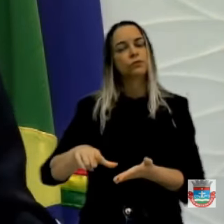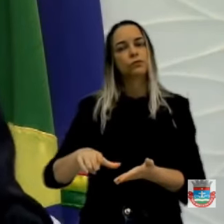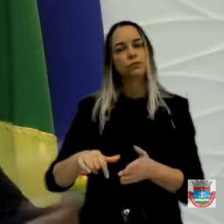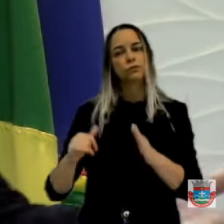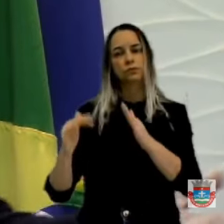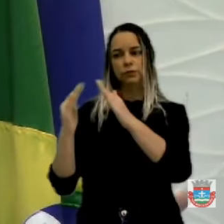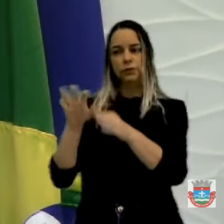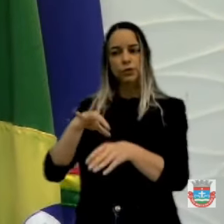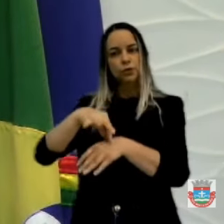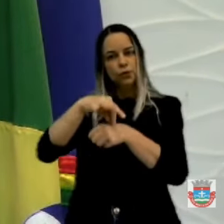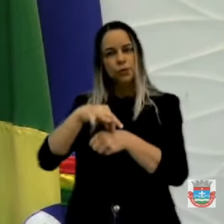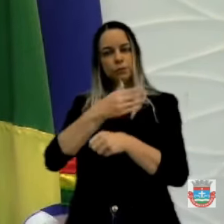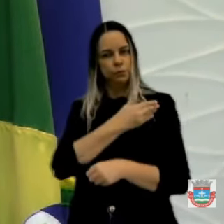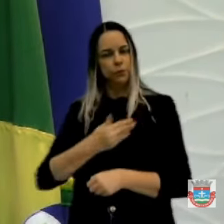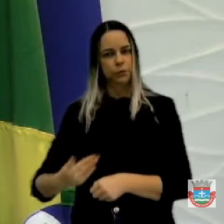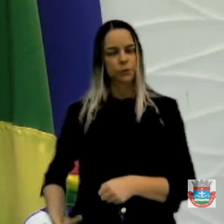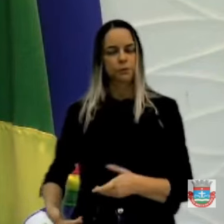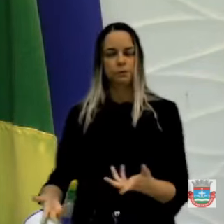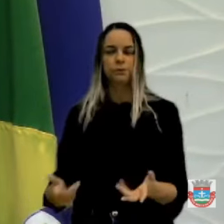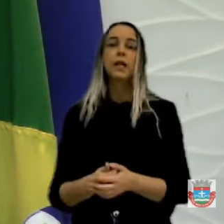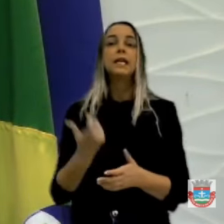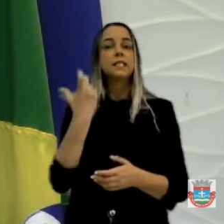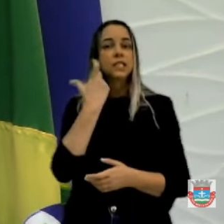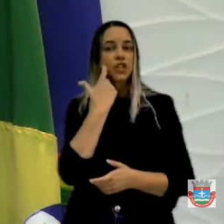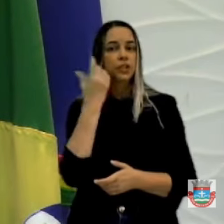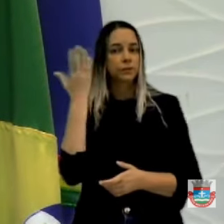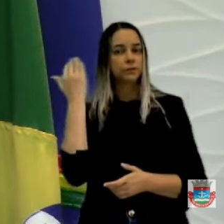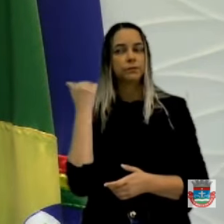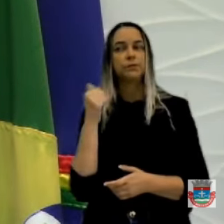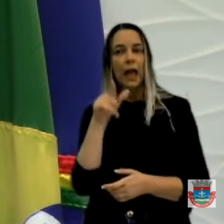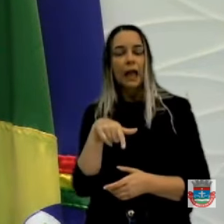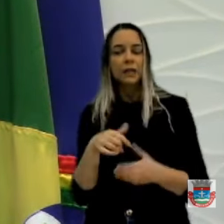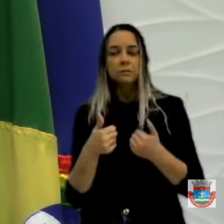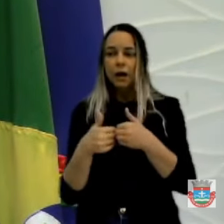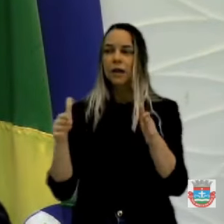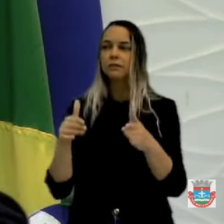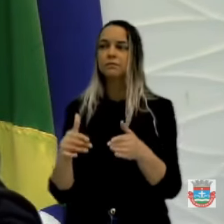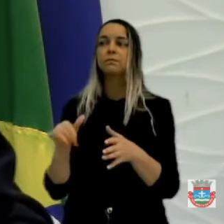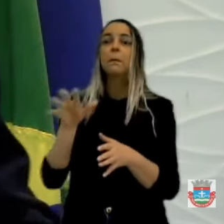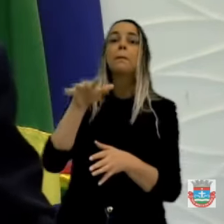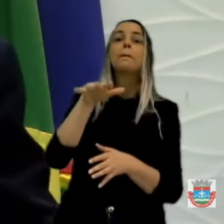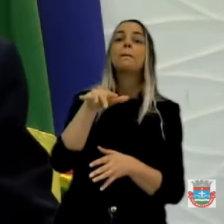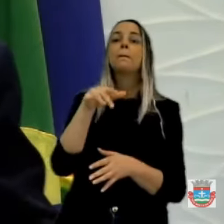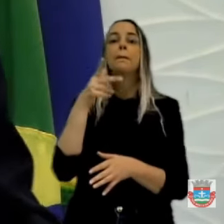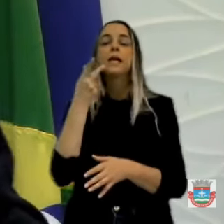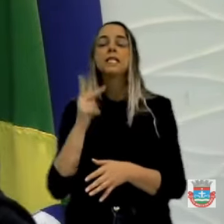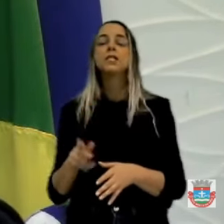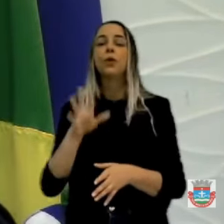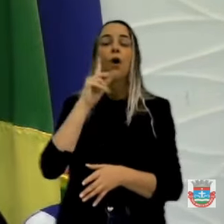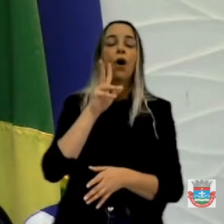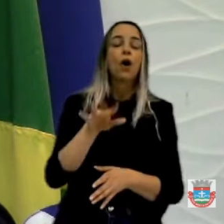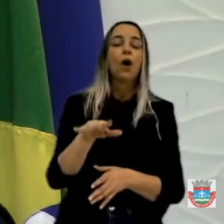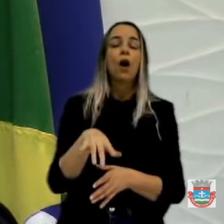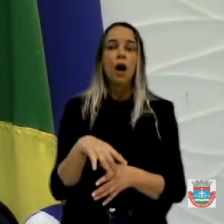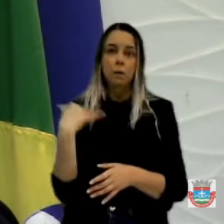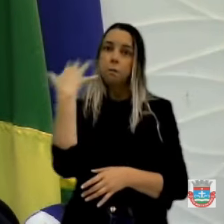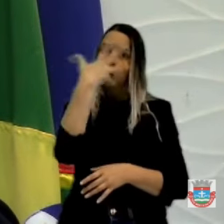público. Tudo bem. E sexta-feira foi inaugurado, Pezinho, o açougue, e ficou muito